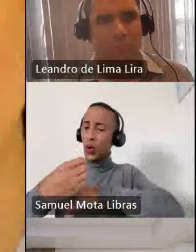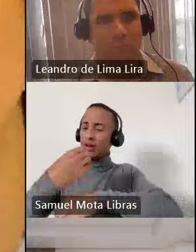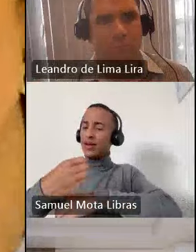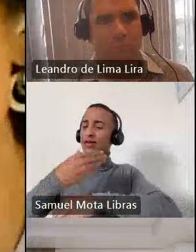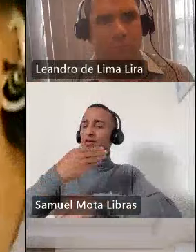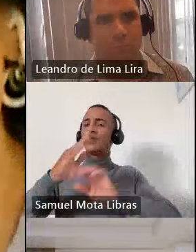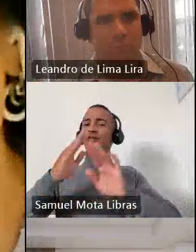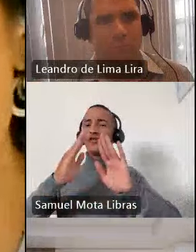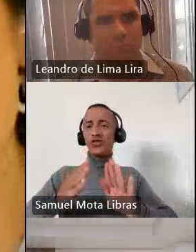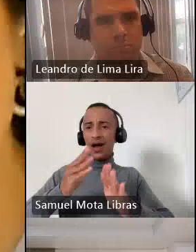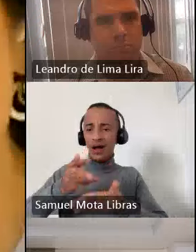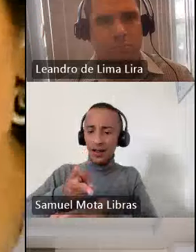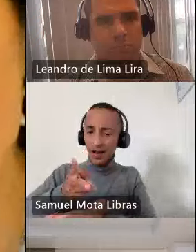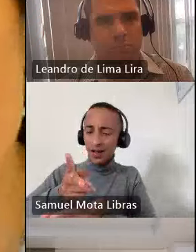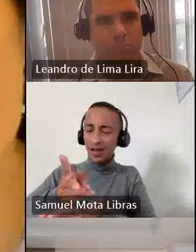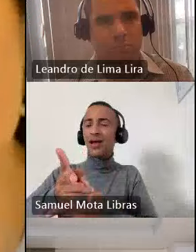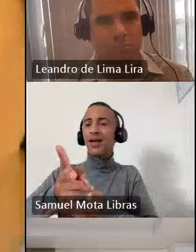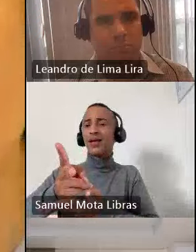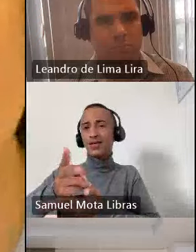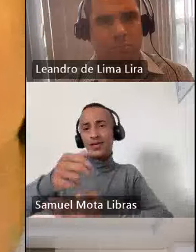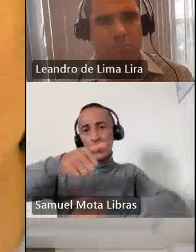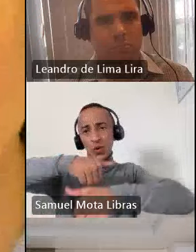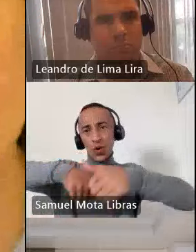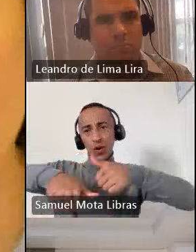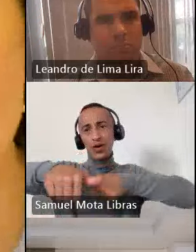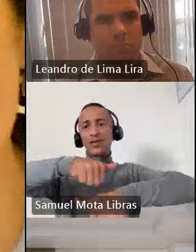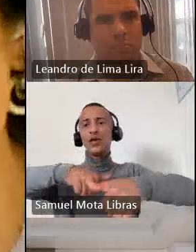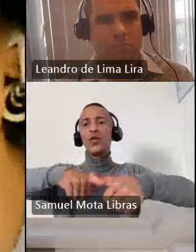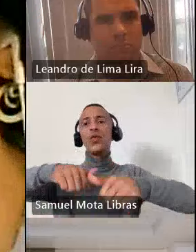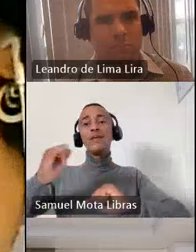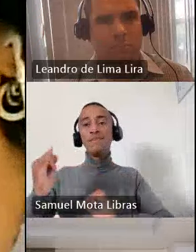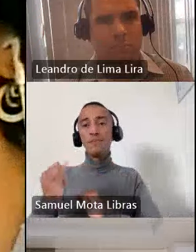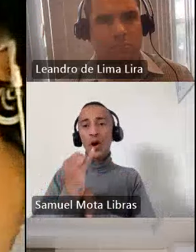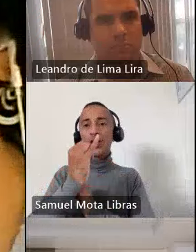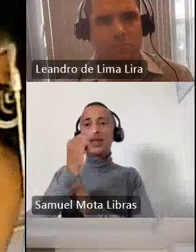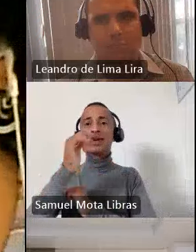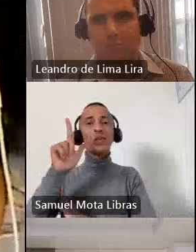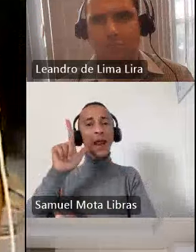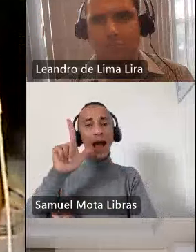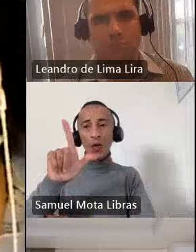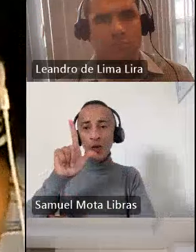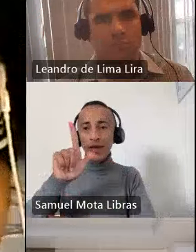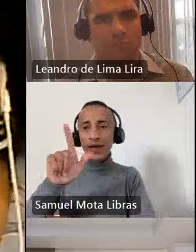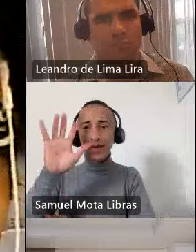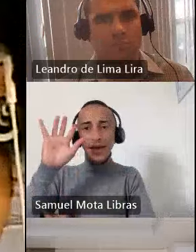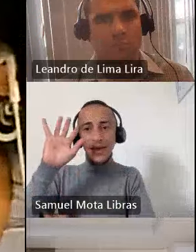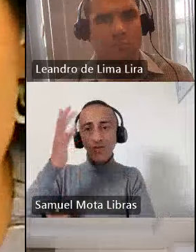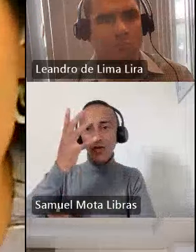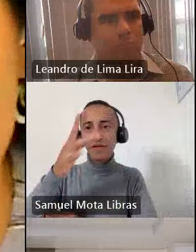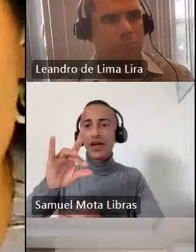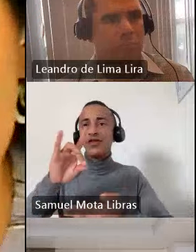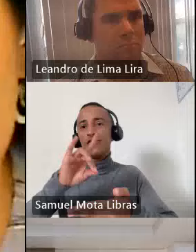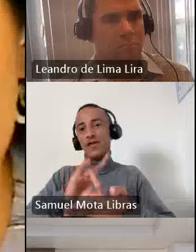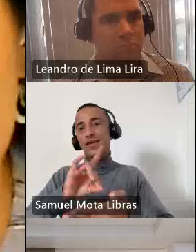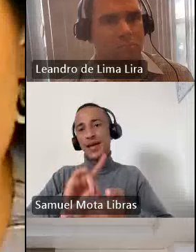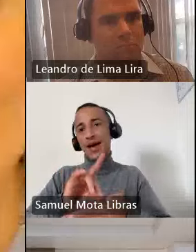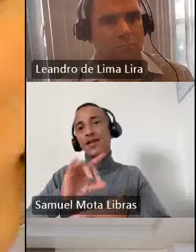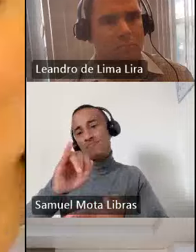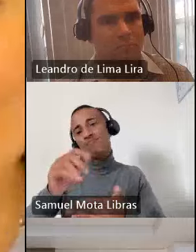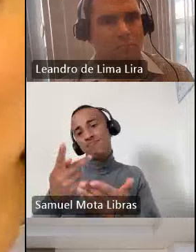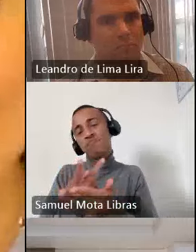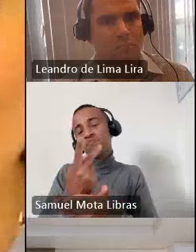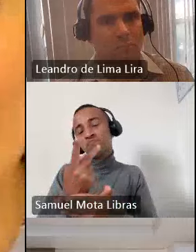trocas elas são fundamentais para reduzir essa insegurança e essa incerteza que a gente tem na na tomada de cada decisão eh